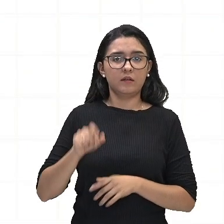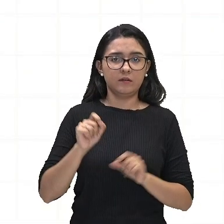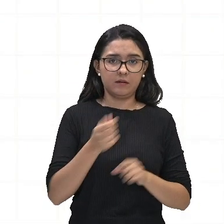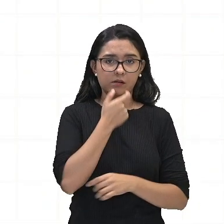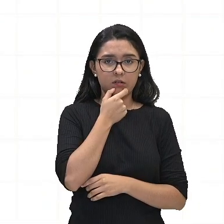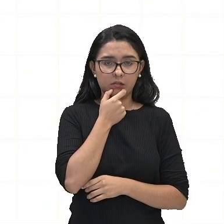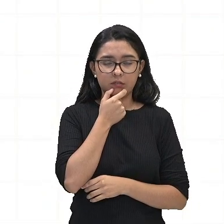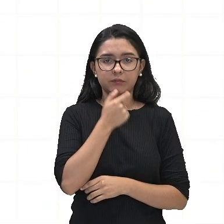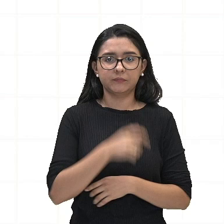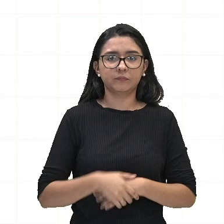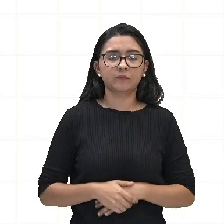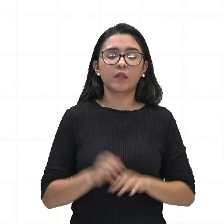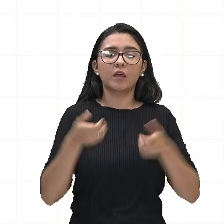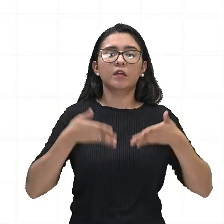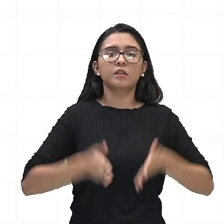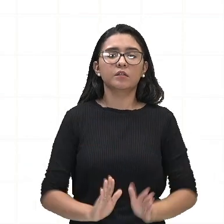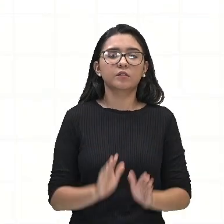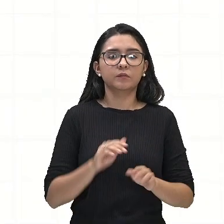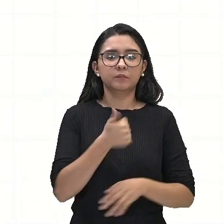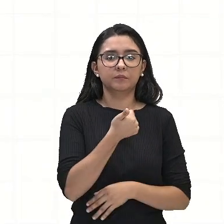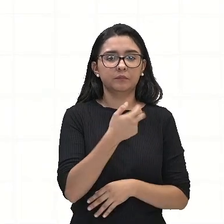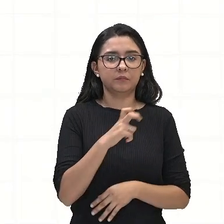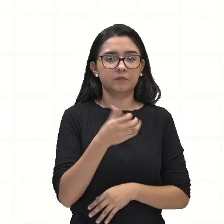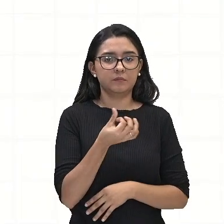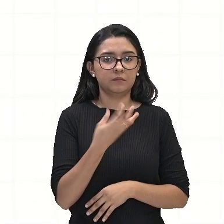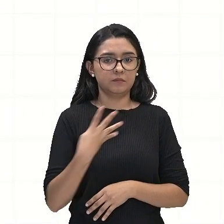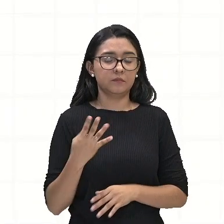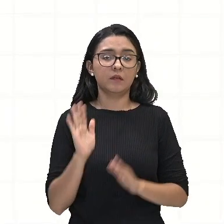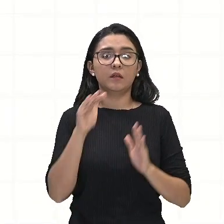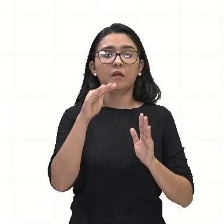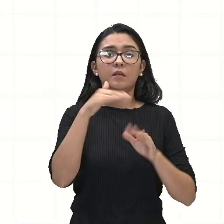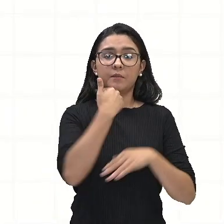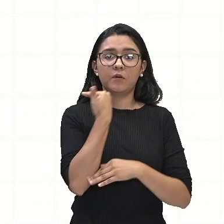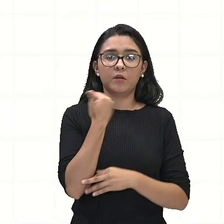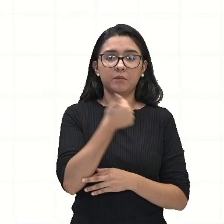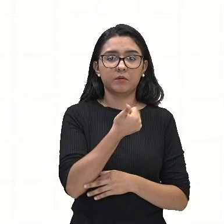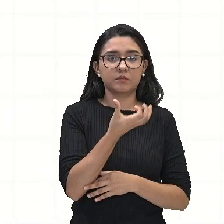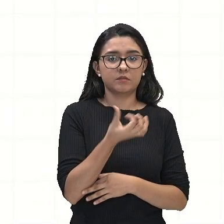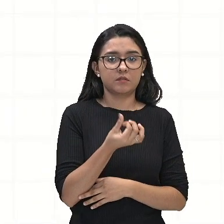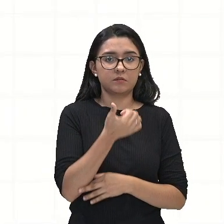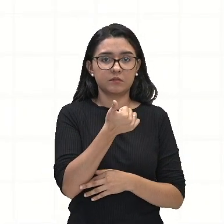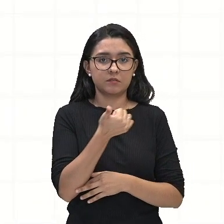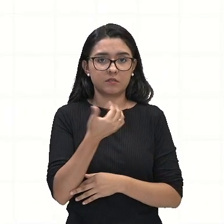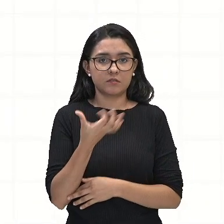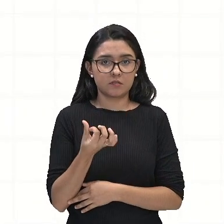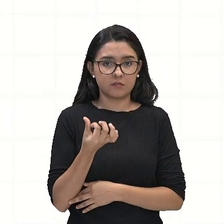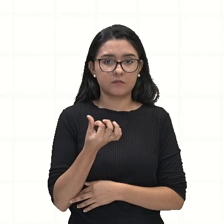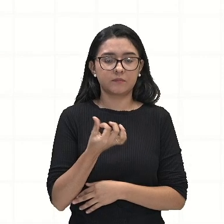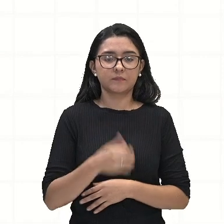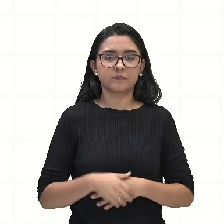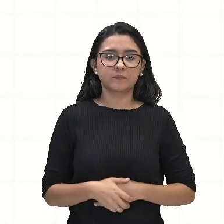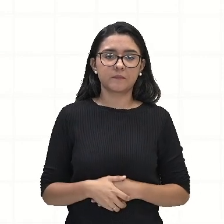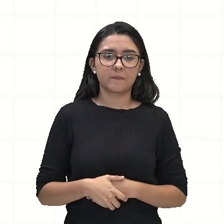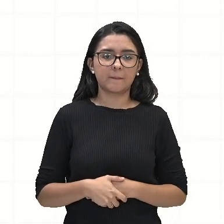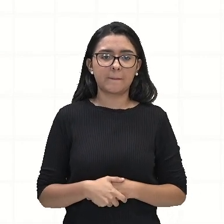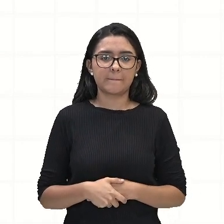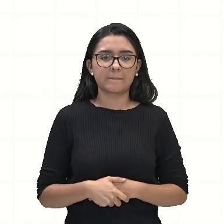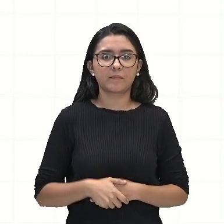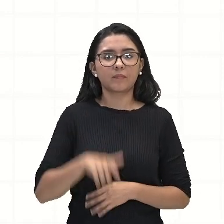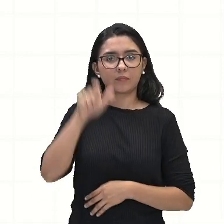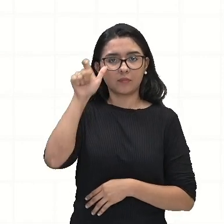inglês, nasceu em 1564 e morreu em 1616.